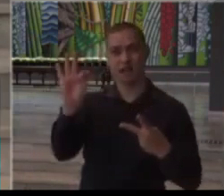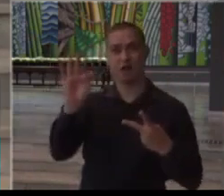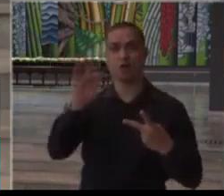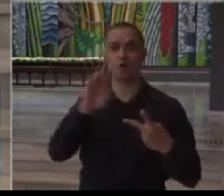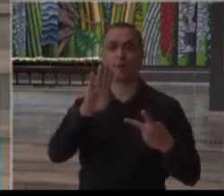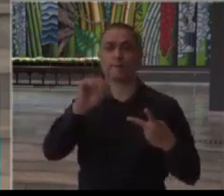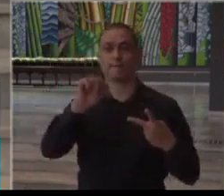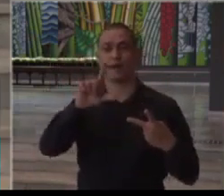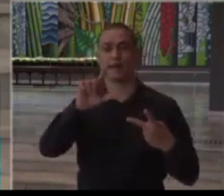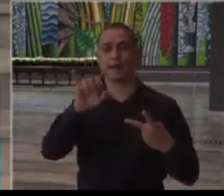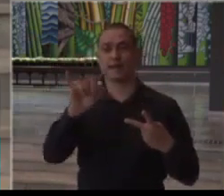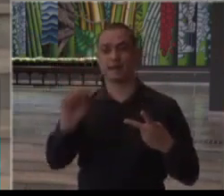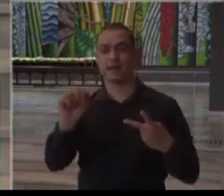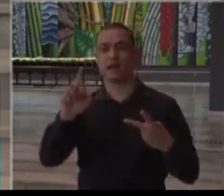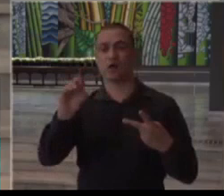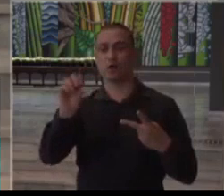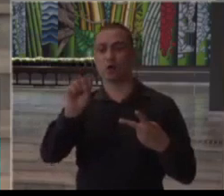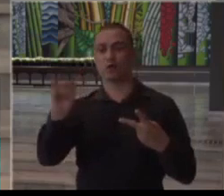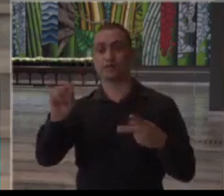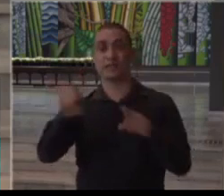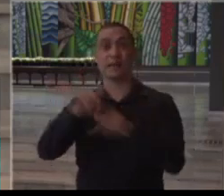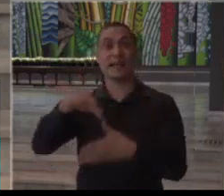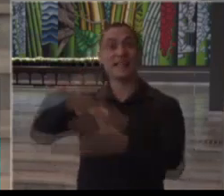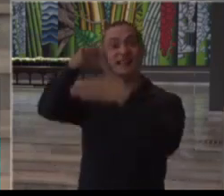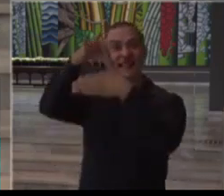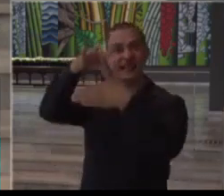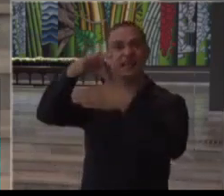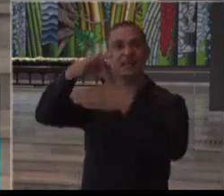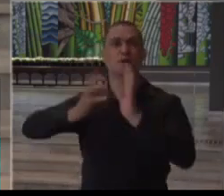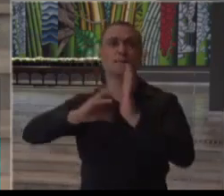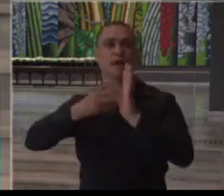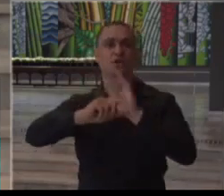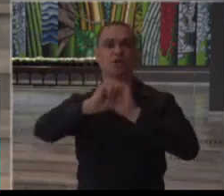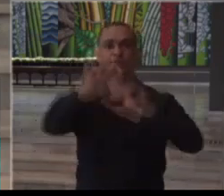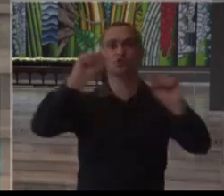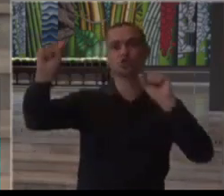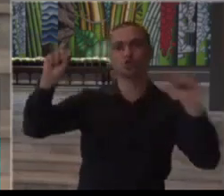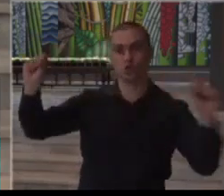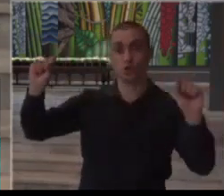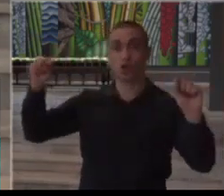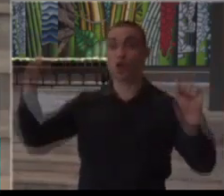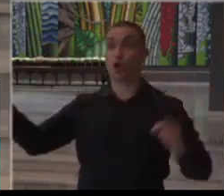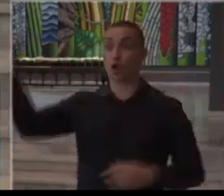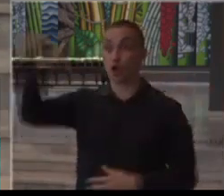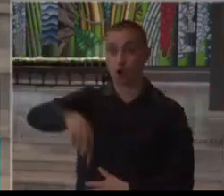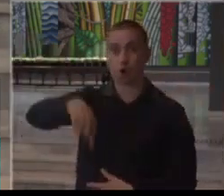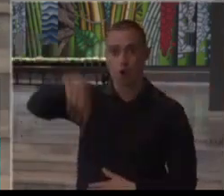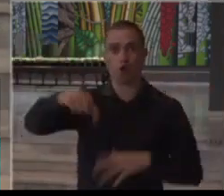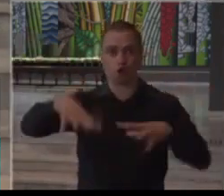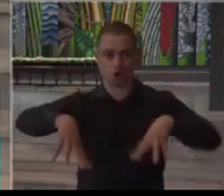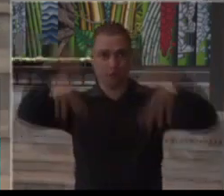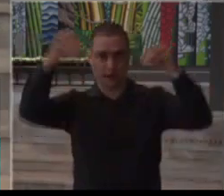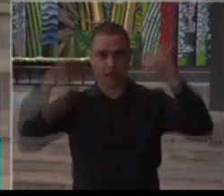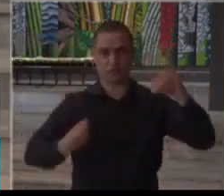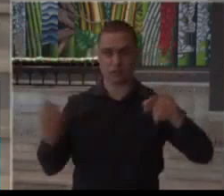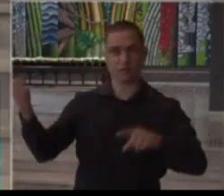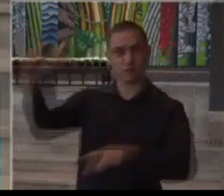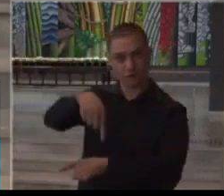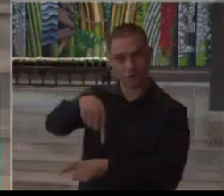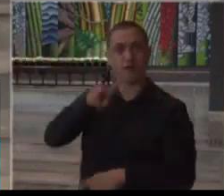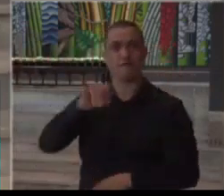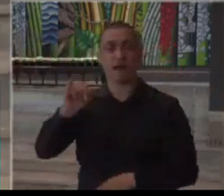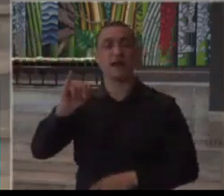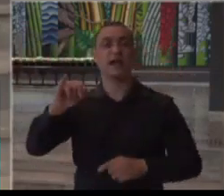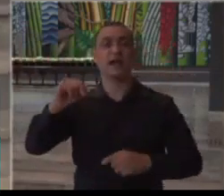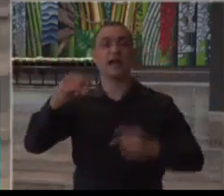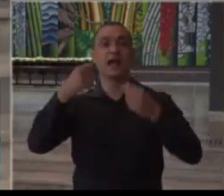federal Baleia Rossi, assim como líderes partidários e parlamentares que estão hoje aqui no Palácio dos Bandeirantes e